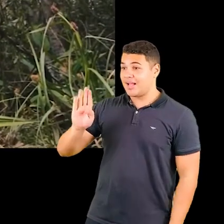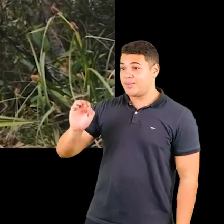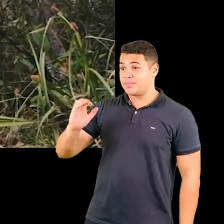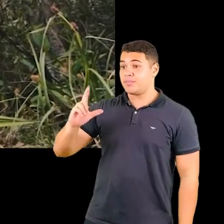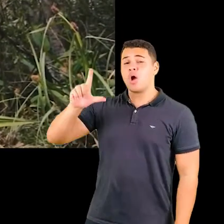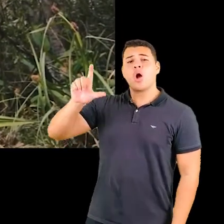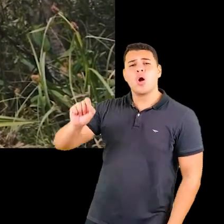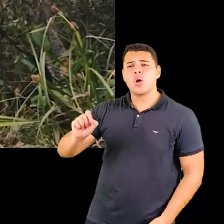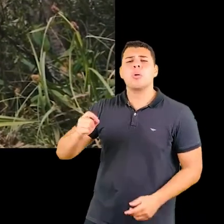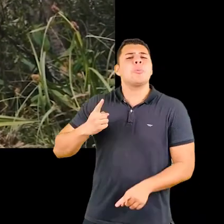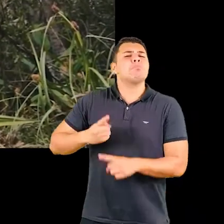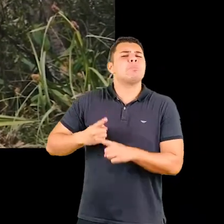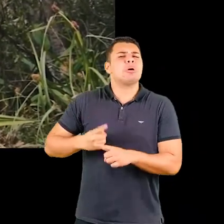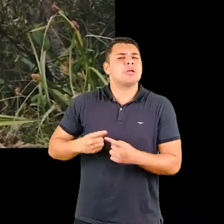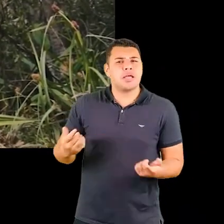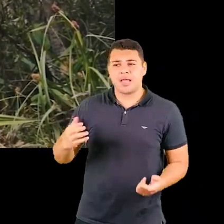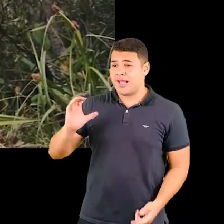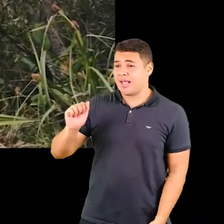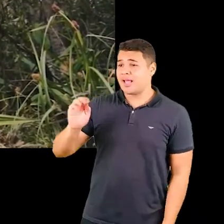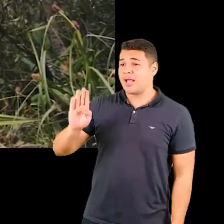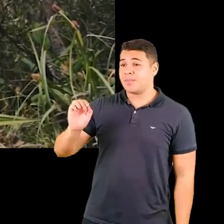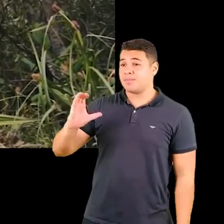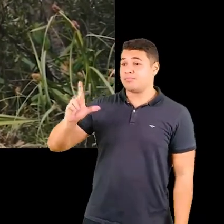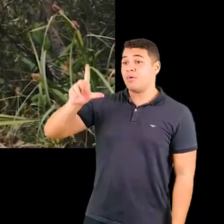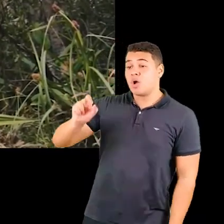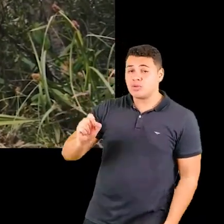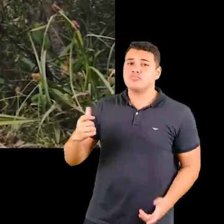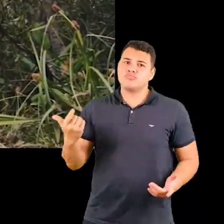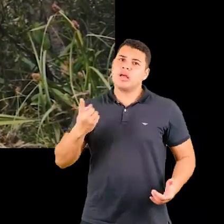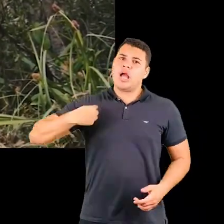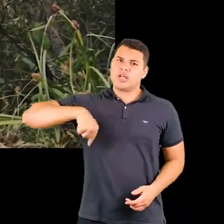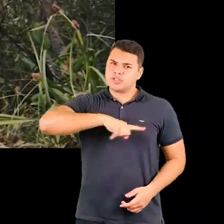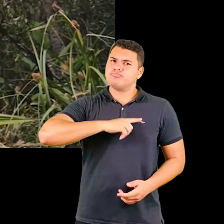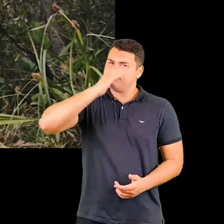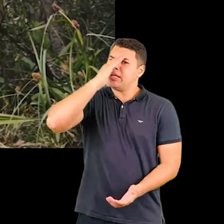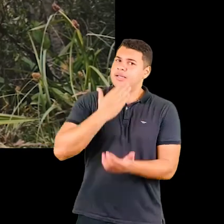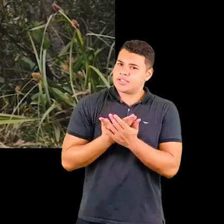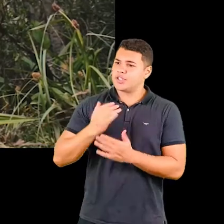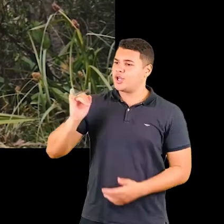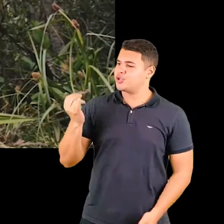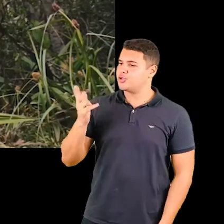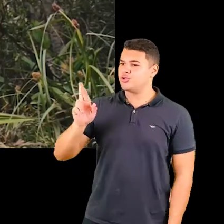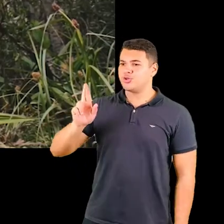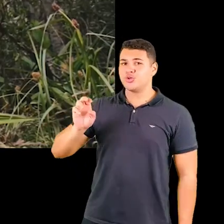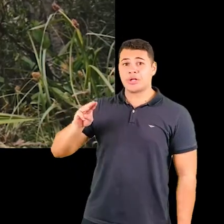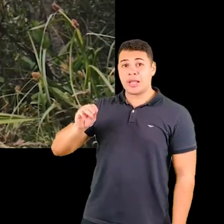O caboclo aproxima-se da oferenda, pega uma fruta, morde e vai embora.